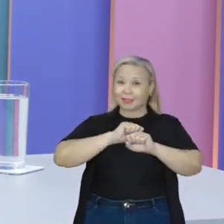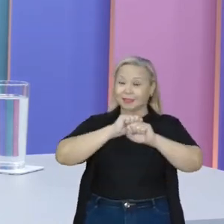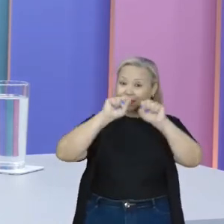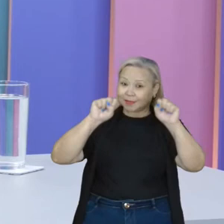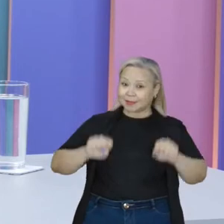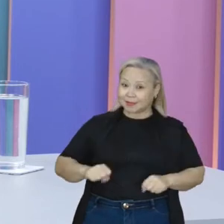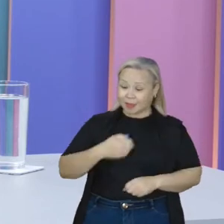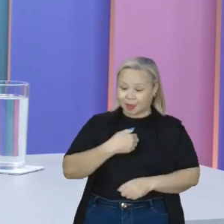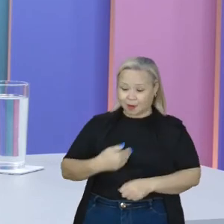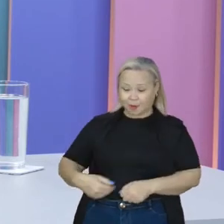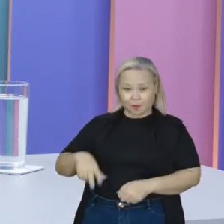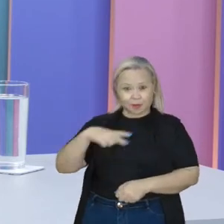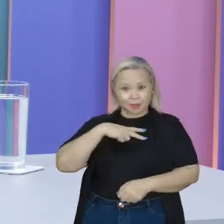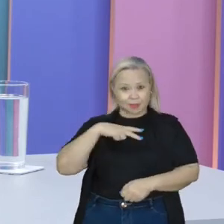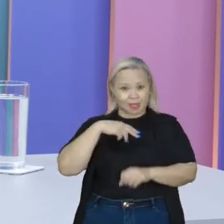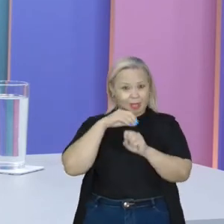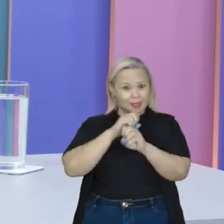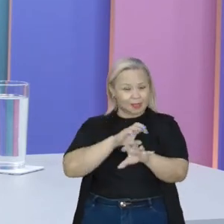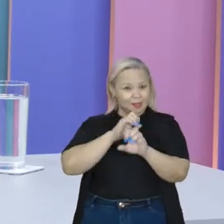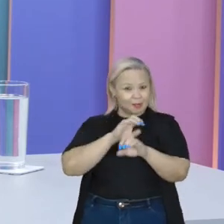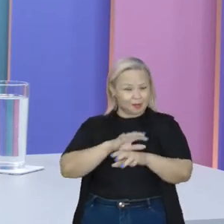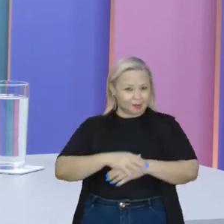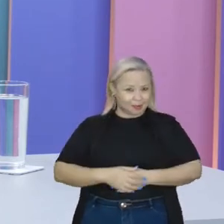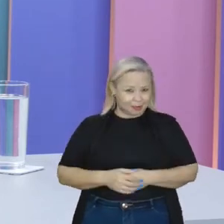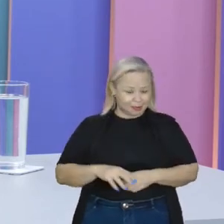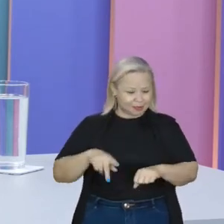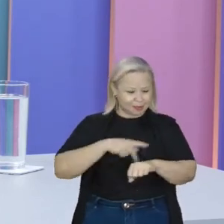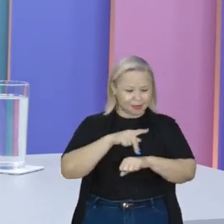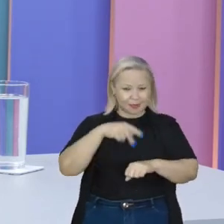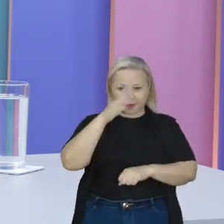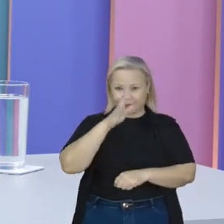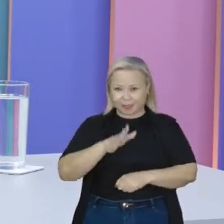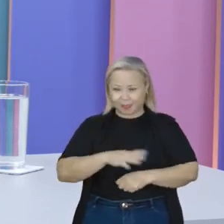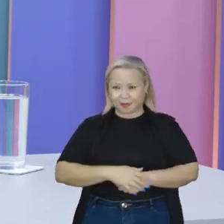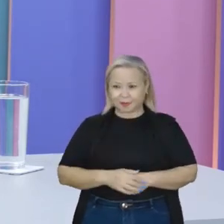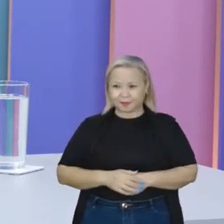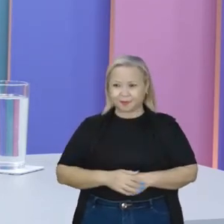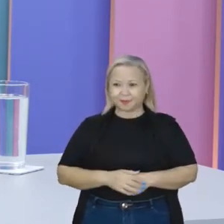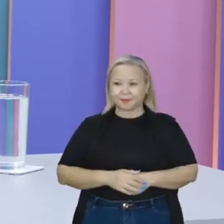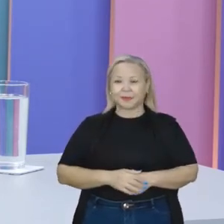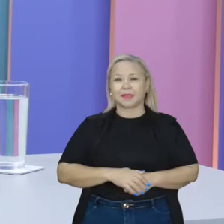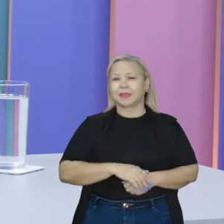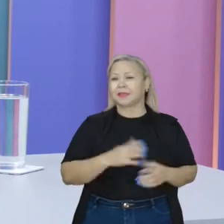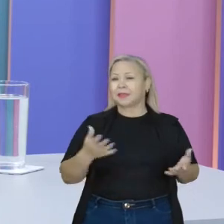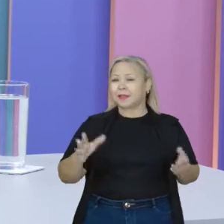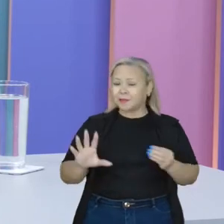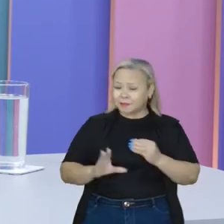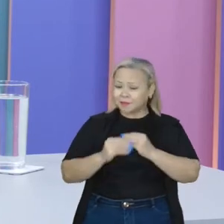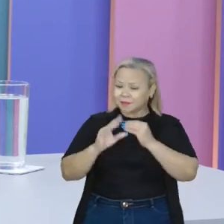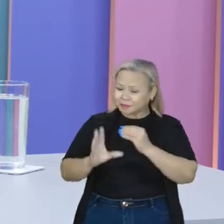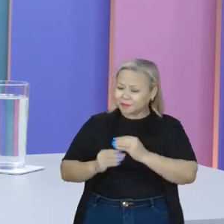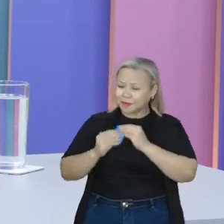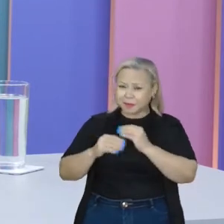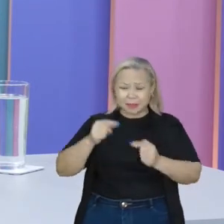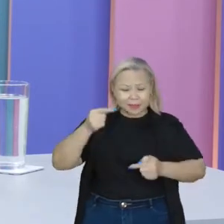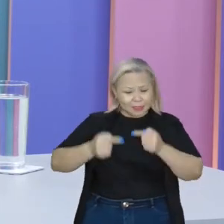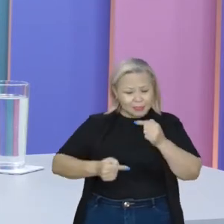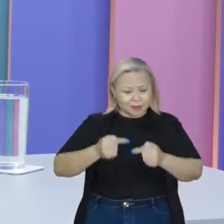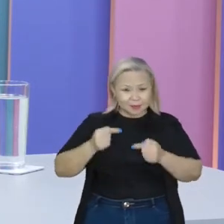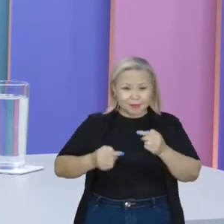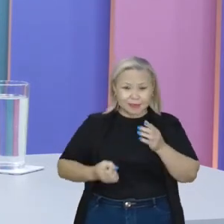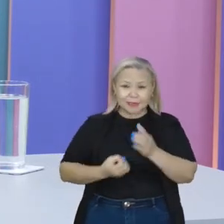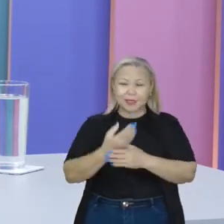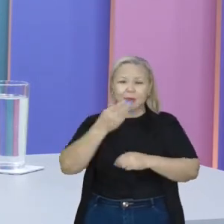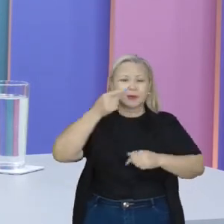e privado de ensino no país. Veja bem, cada vez que foi implementada uma dessas políticas, gerou-se